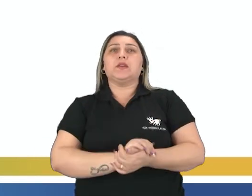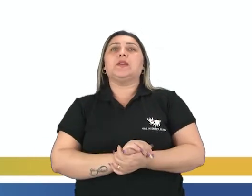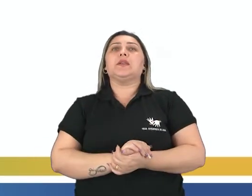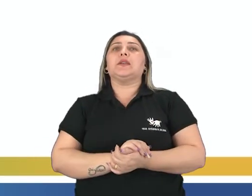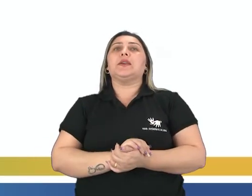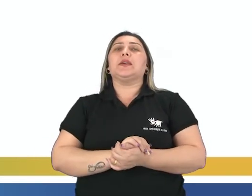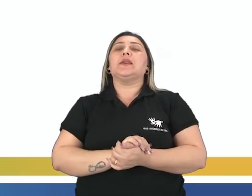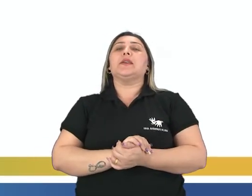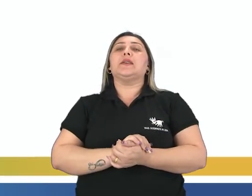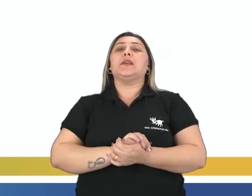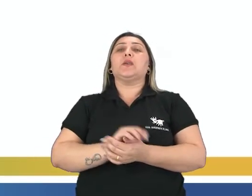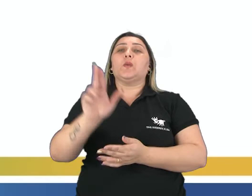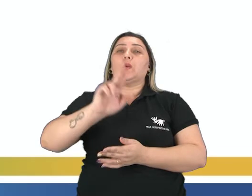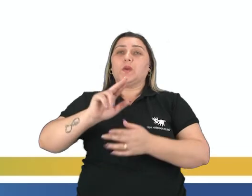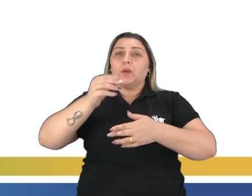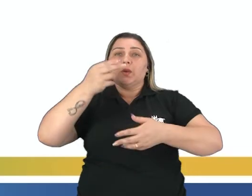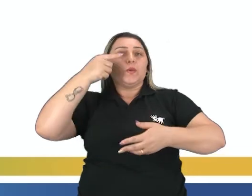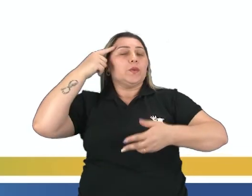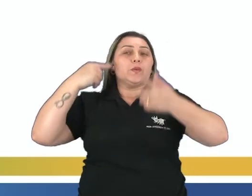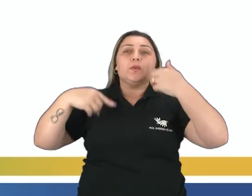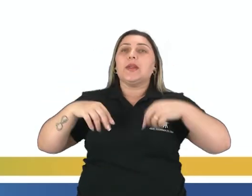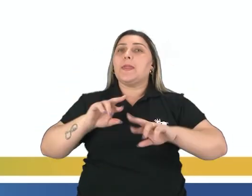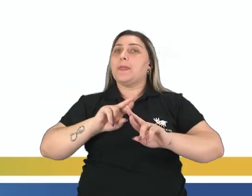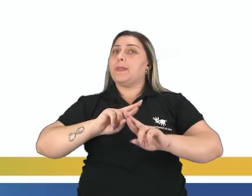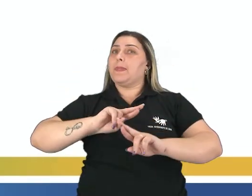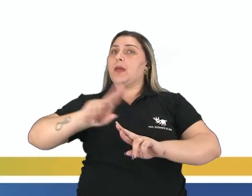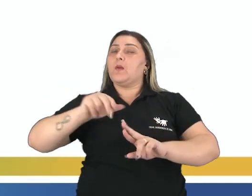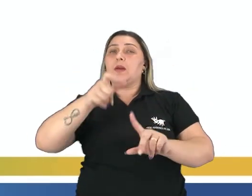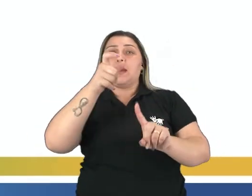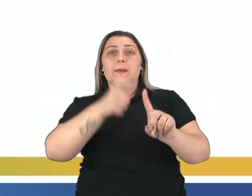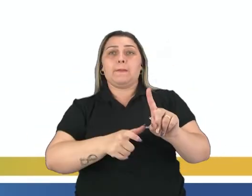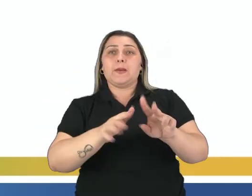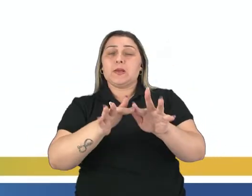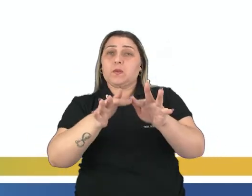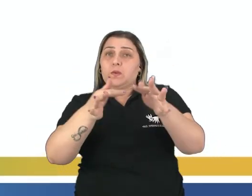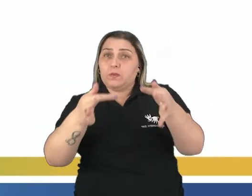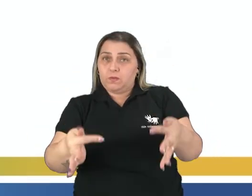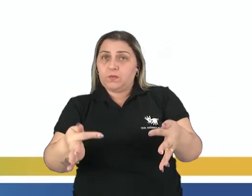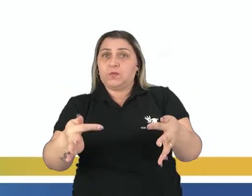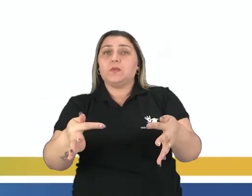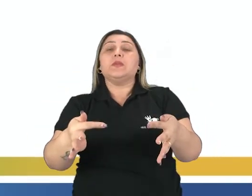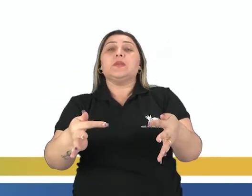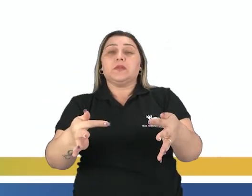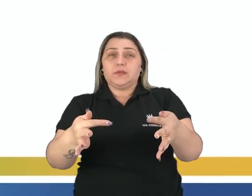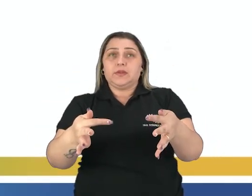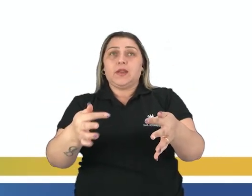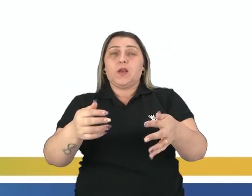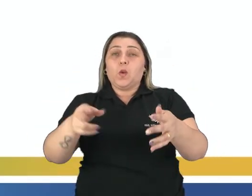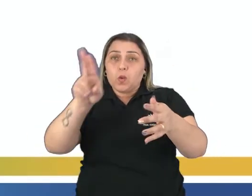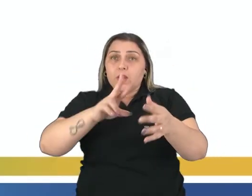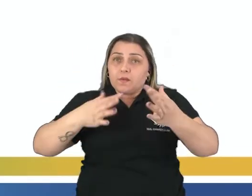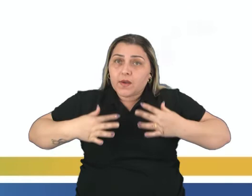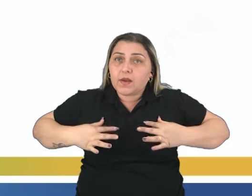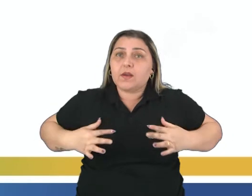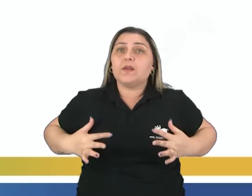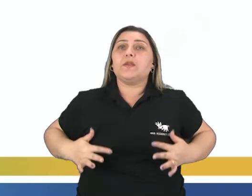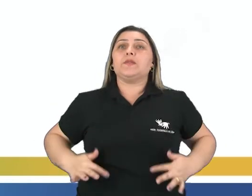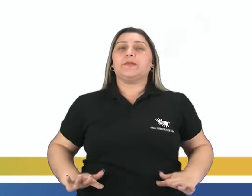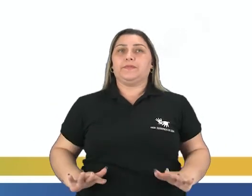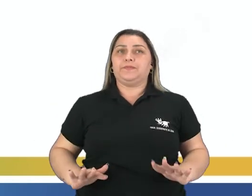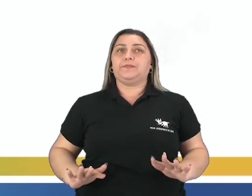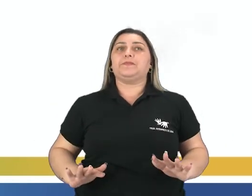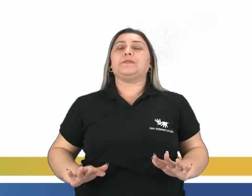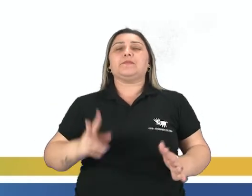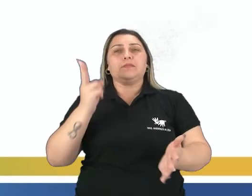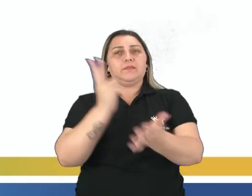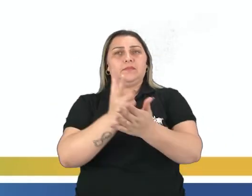se caracterizavam, eles não eram pessoas comuns, né, eles se vestiam de uma forma a